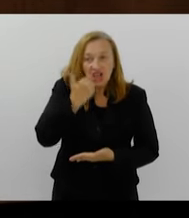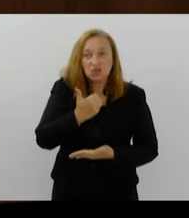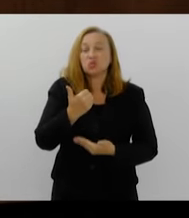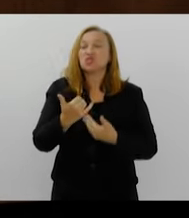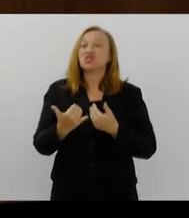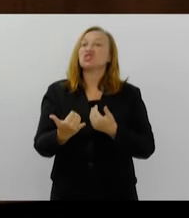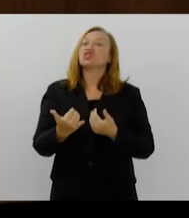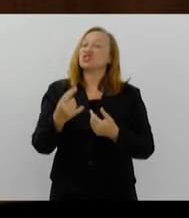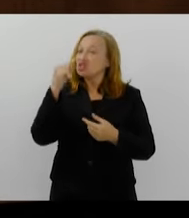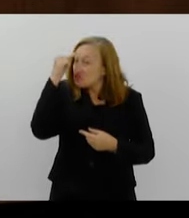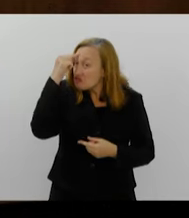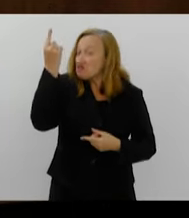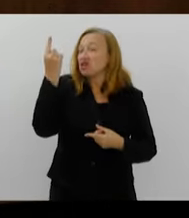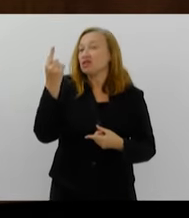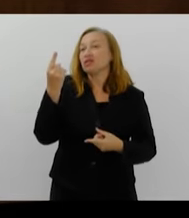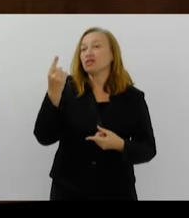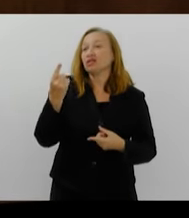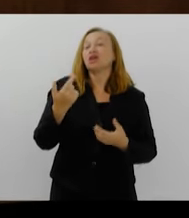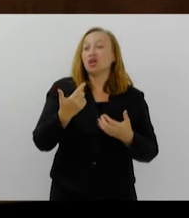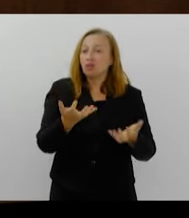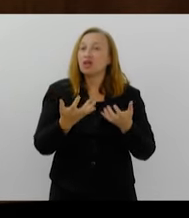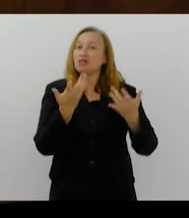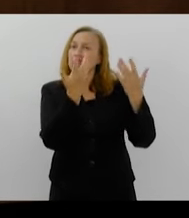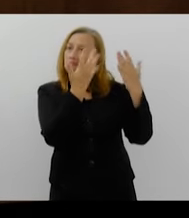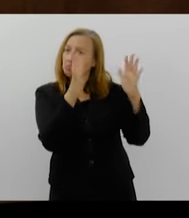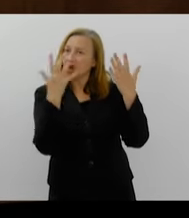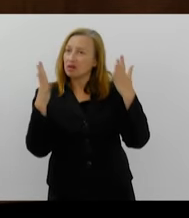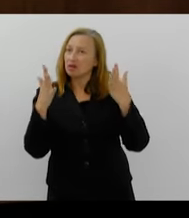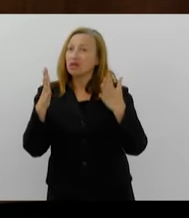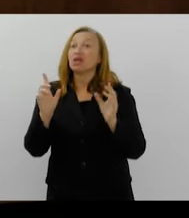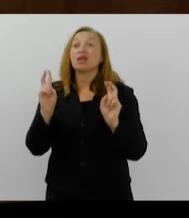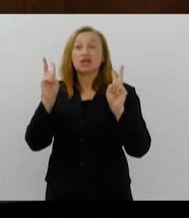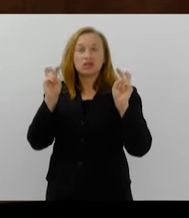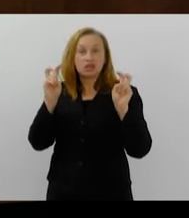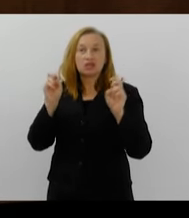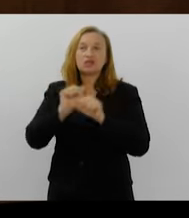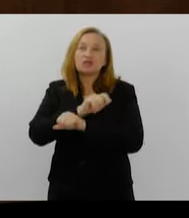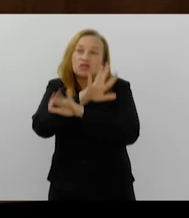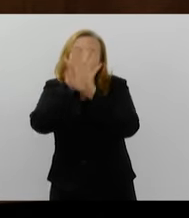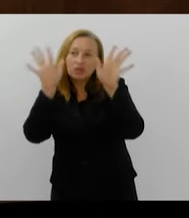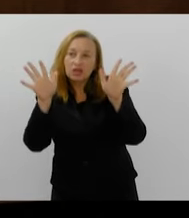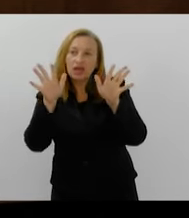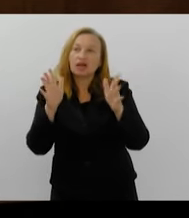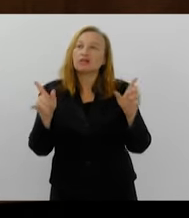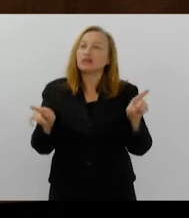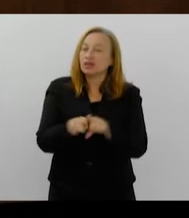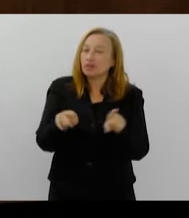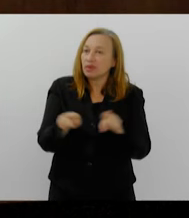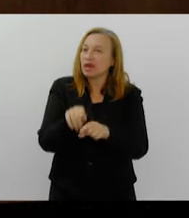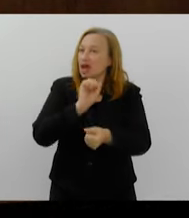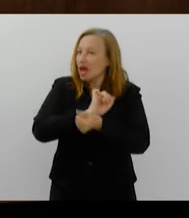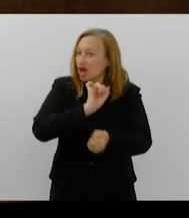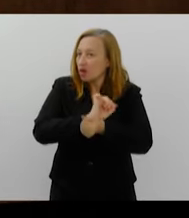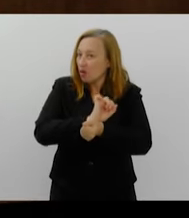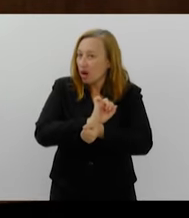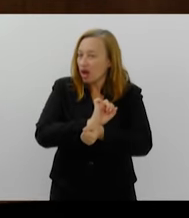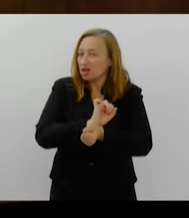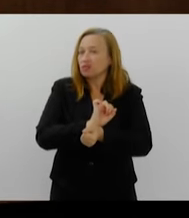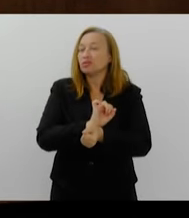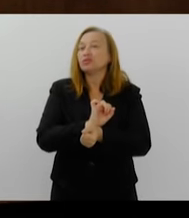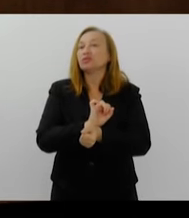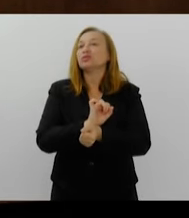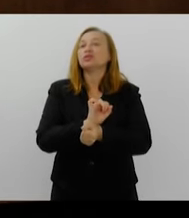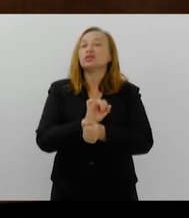E queria também parabenizar esse fato foi completamente esclarecido, inclusive também aguardo que as autoridades tomem as